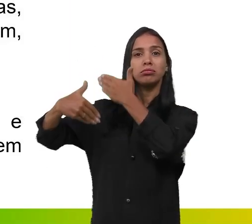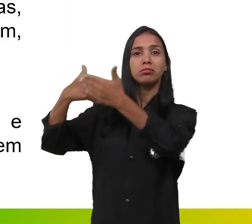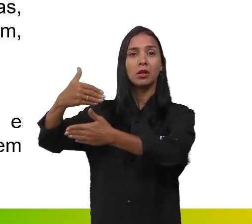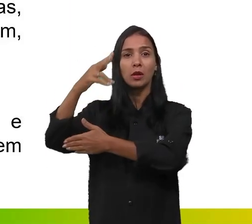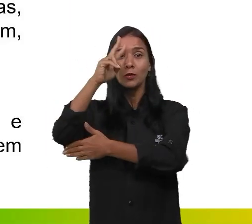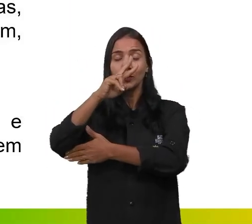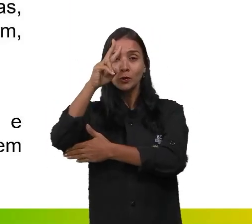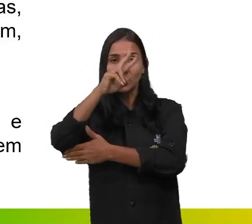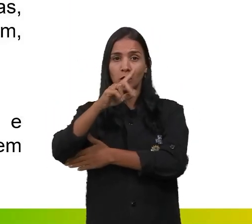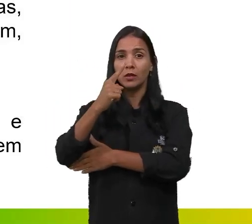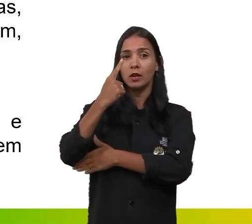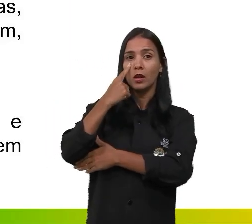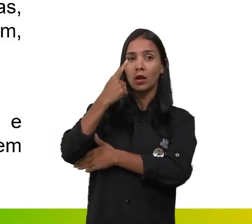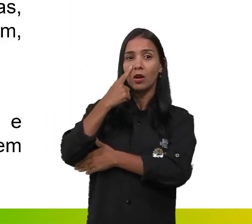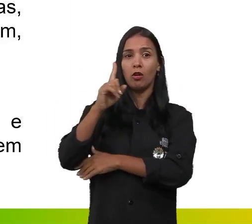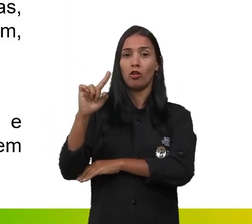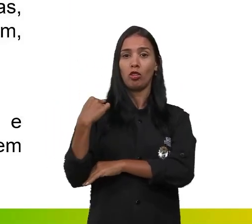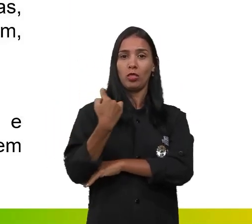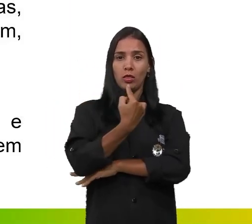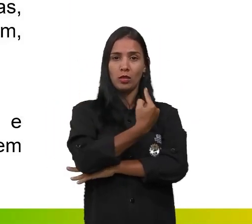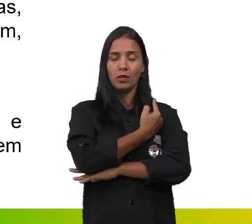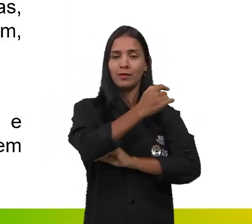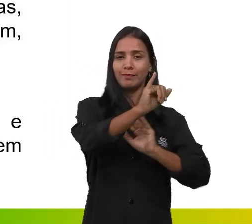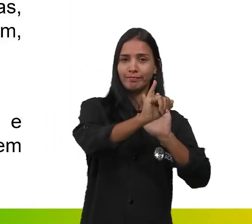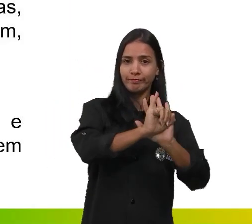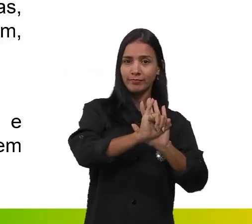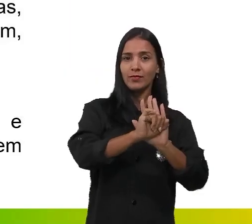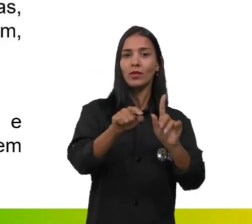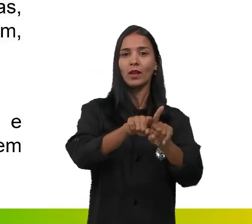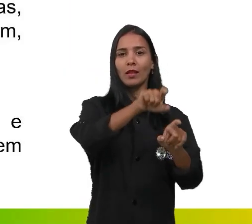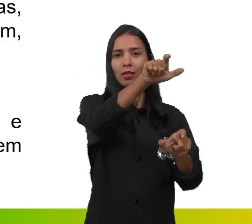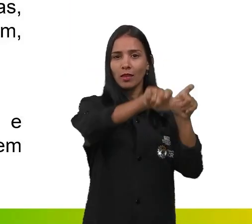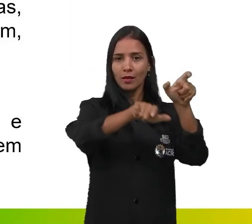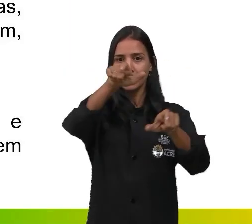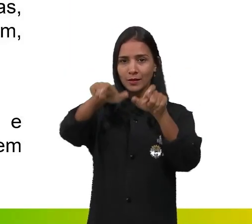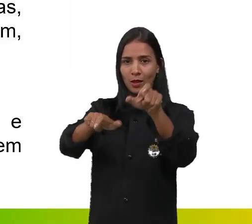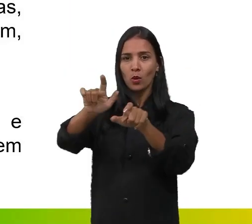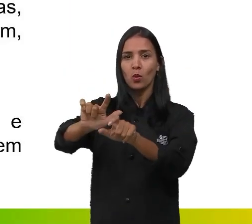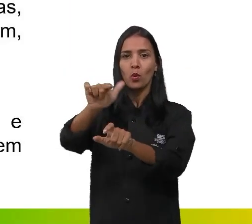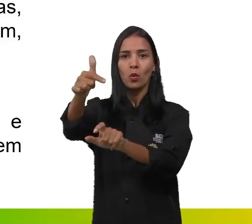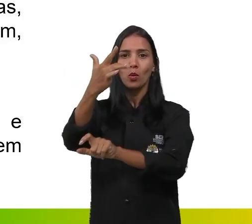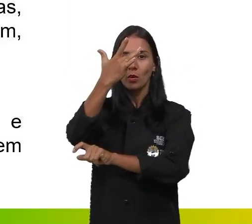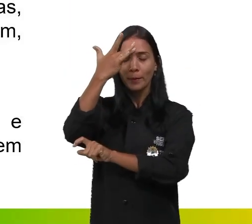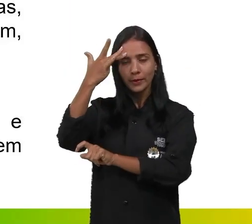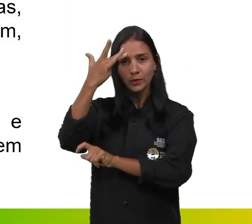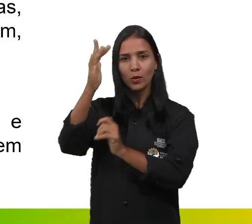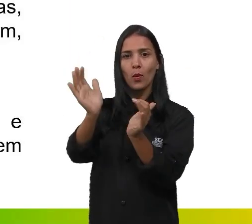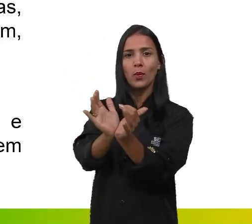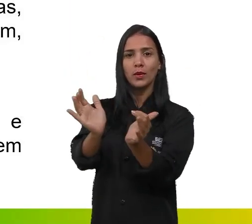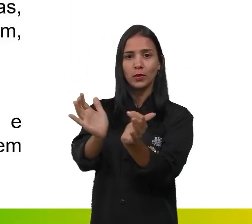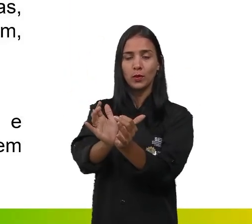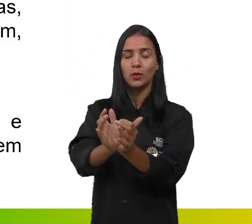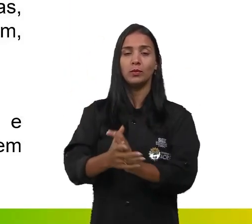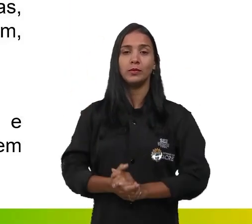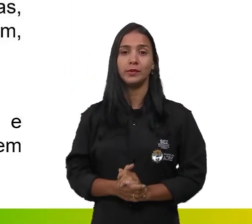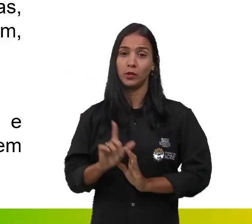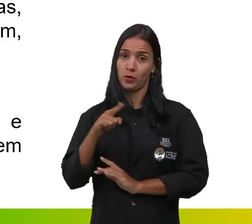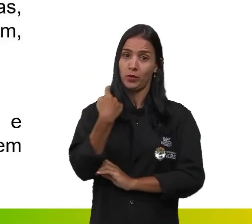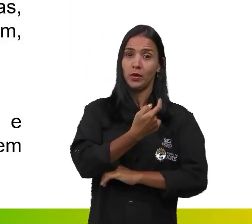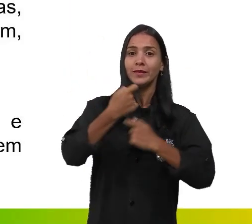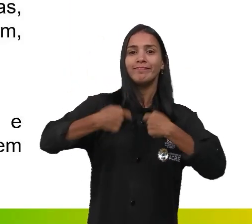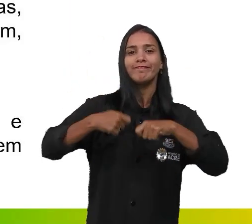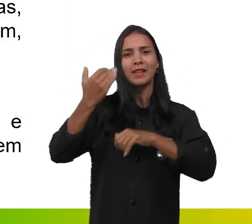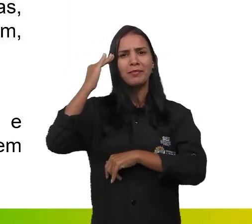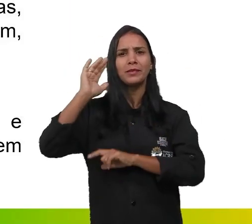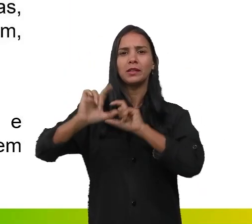temos identidade, o nós, e alteridade, outros. Já para a gente começar a entender que a gente precisa